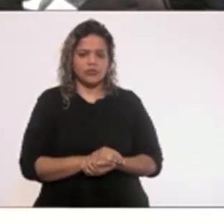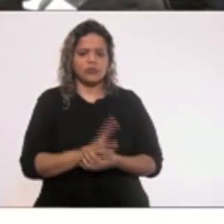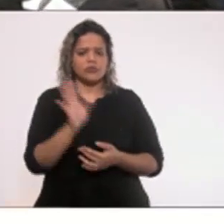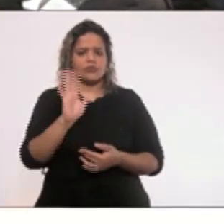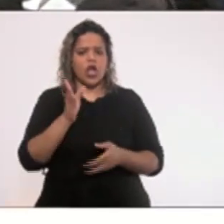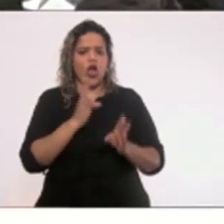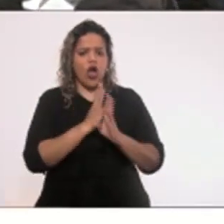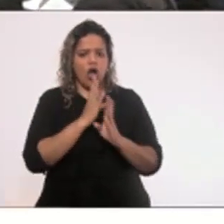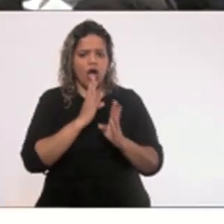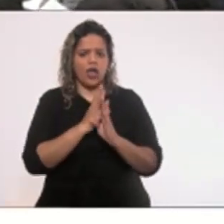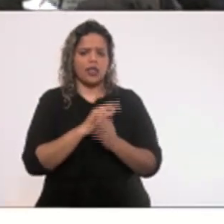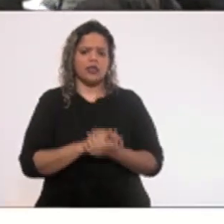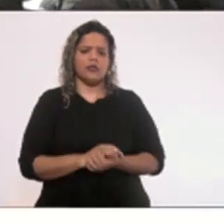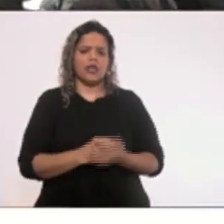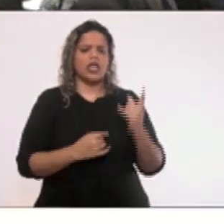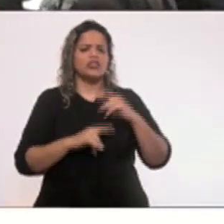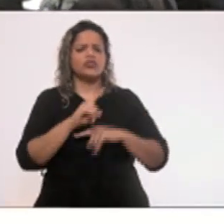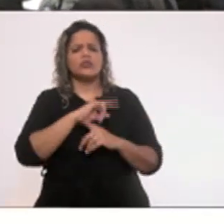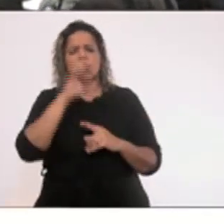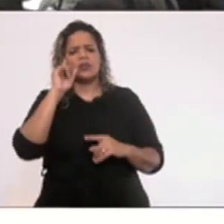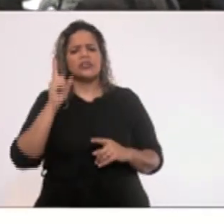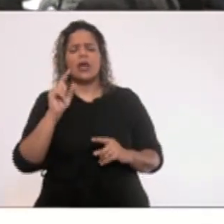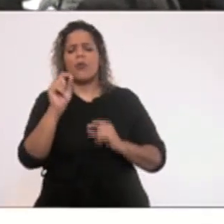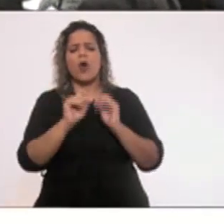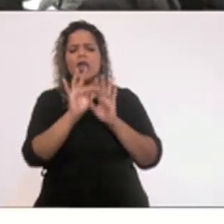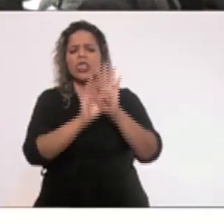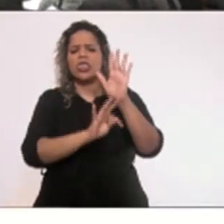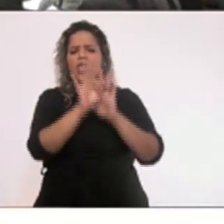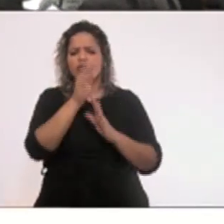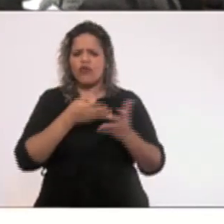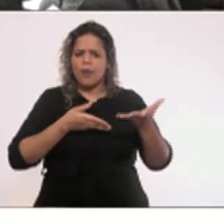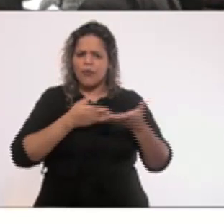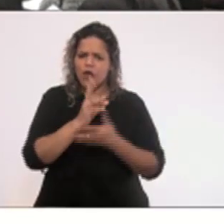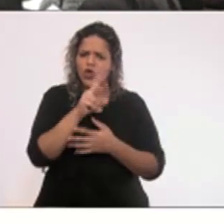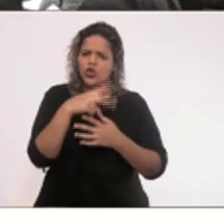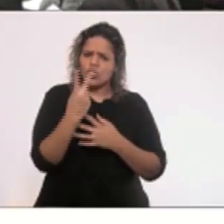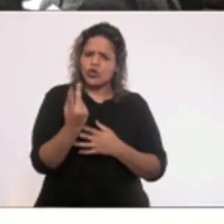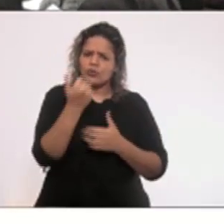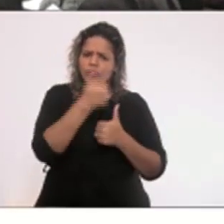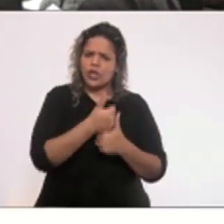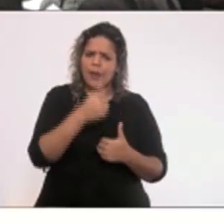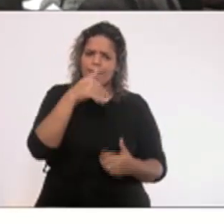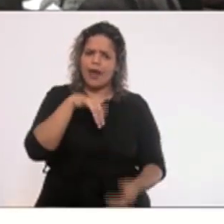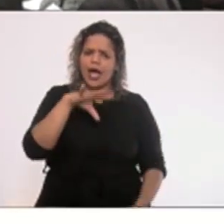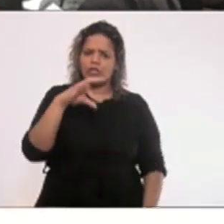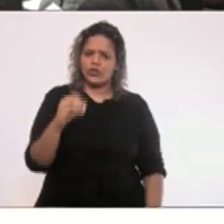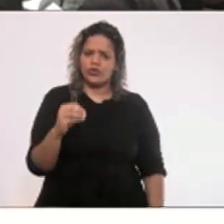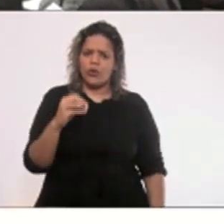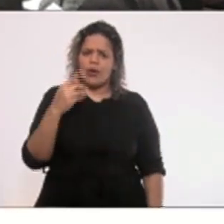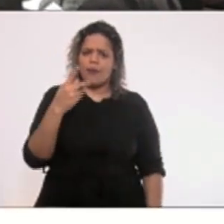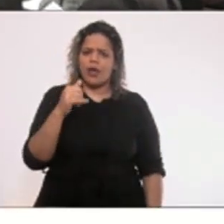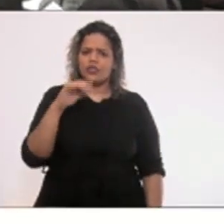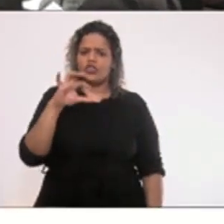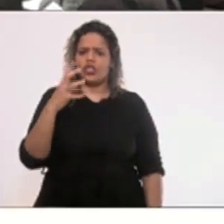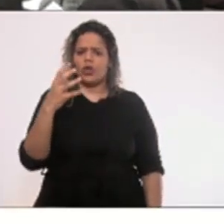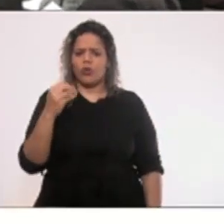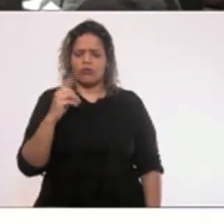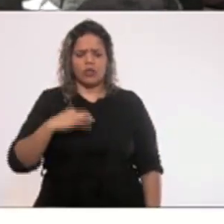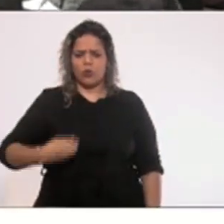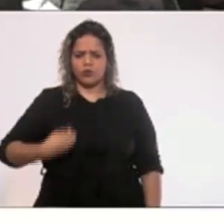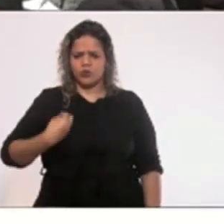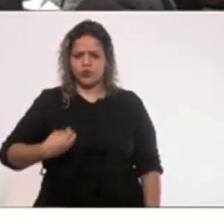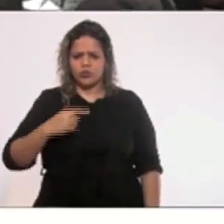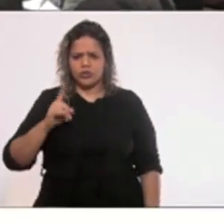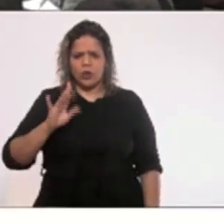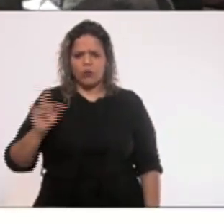questão de ordem. A gente não sabe qual o texto que foi aprovado. Existem dois substitutivos, um que o Márcio Pacheco... Não tem, o Márcio Pacheco já não existe mais.